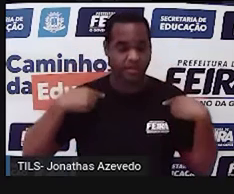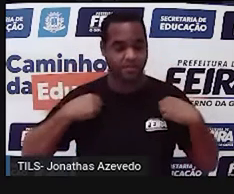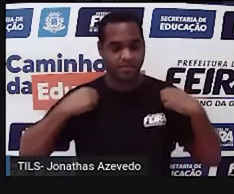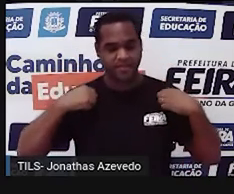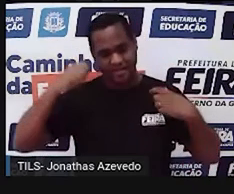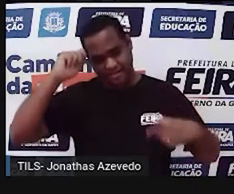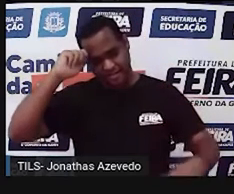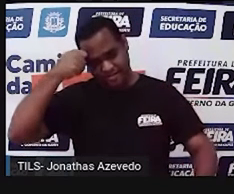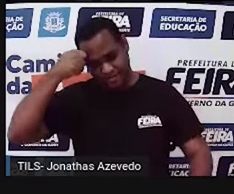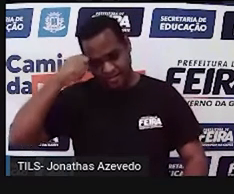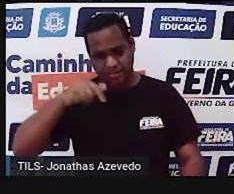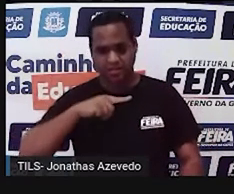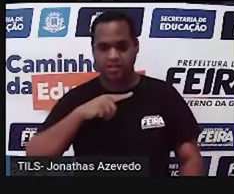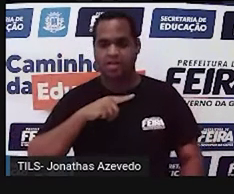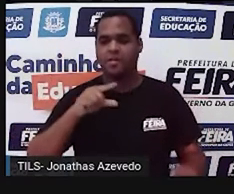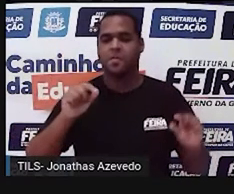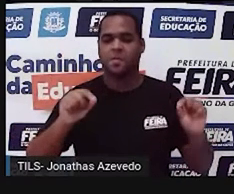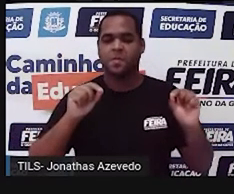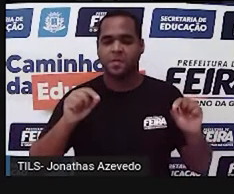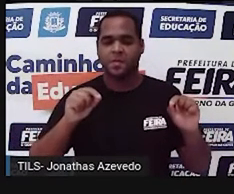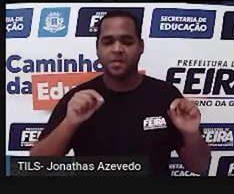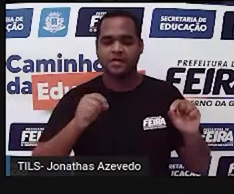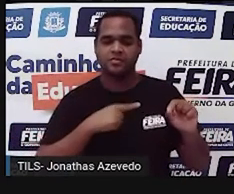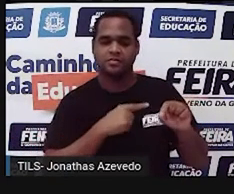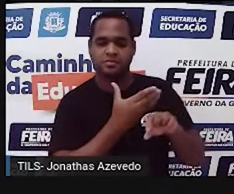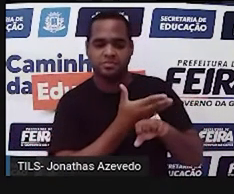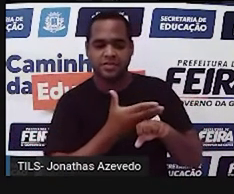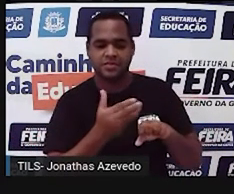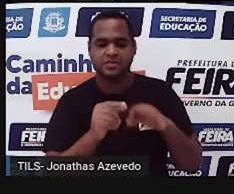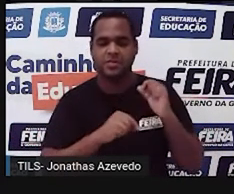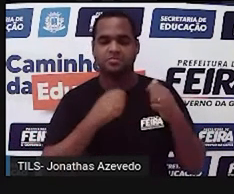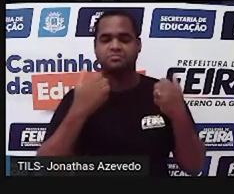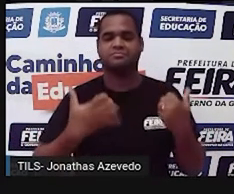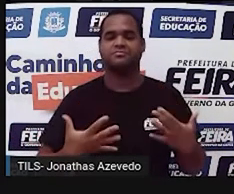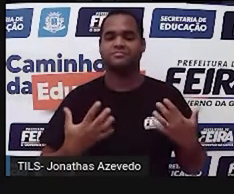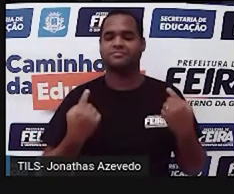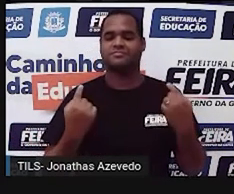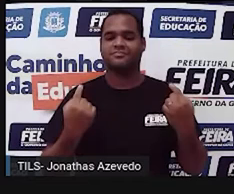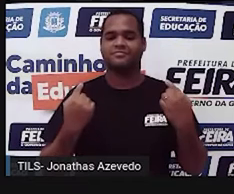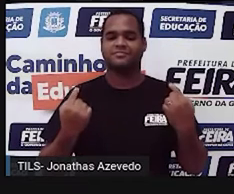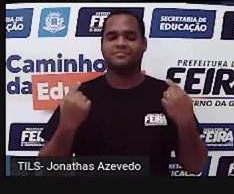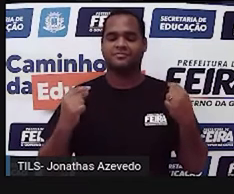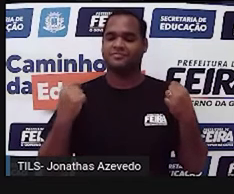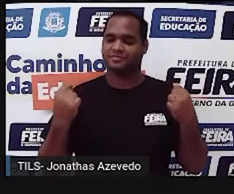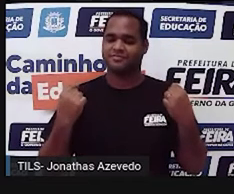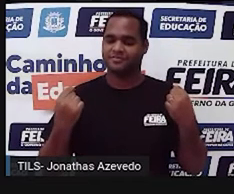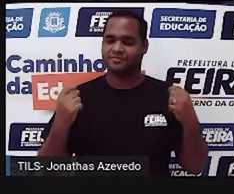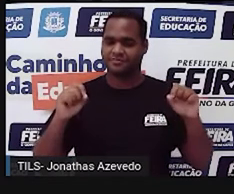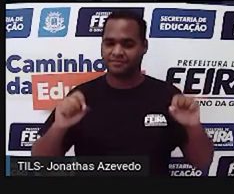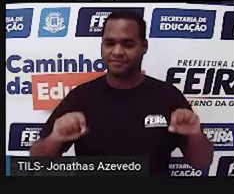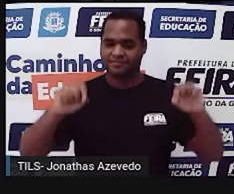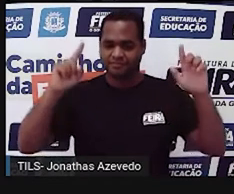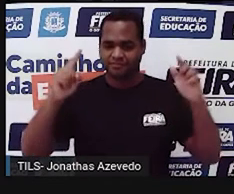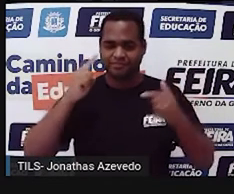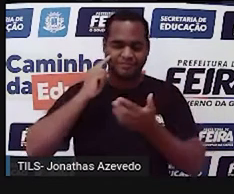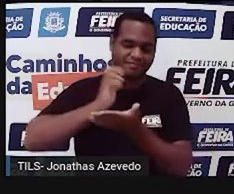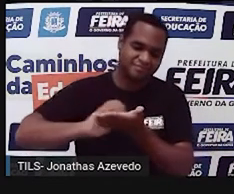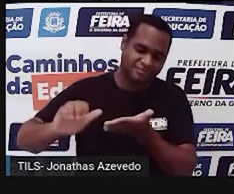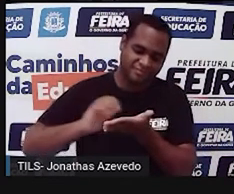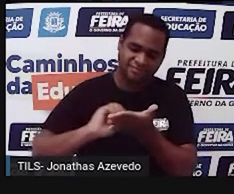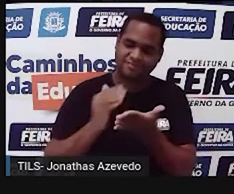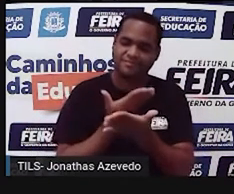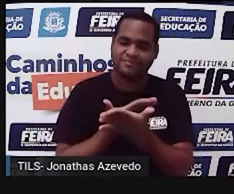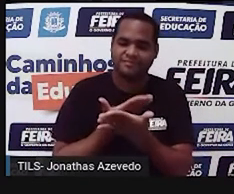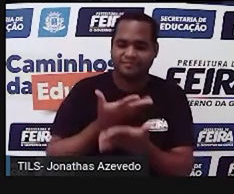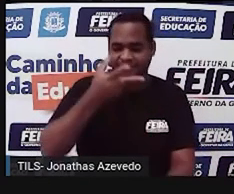preta e por cima um jaleco branco. E aqui atrás de mim está o cartaz da Secretaria Municipal